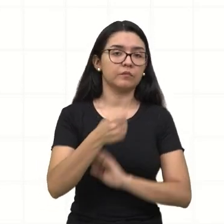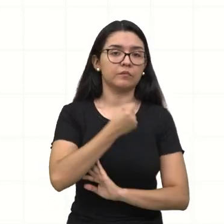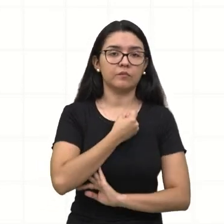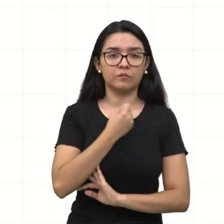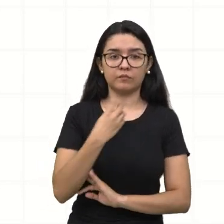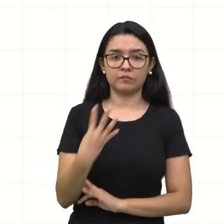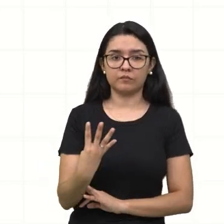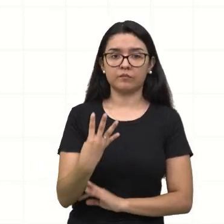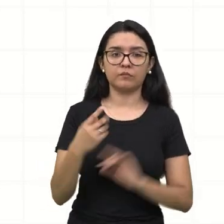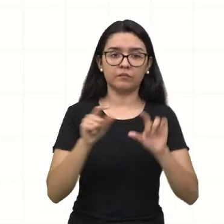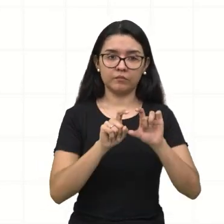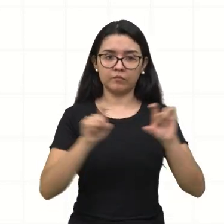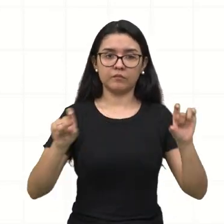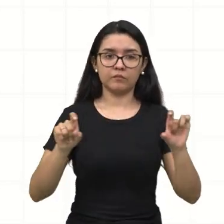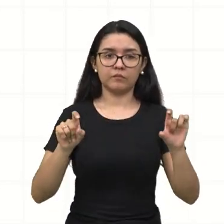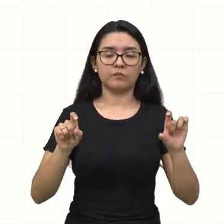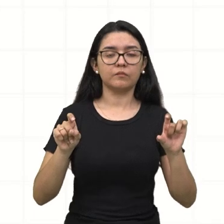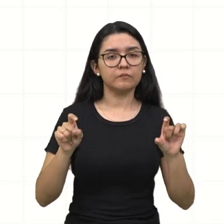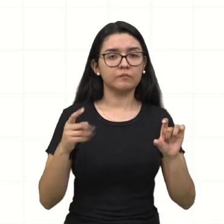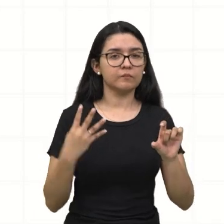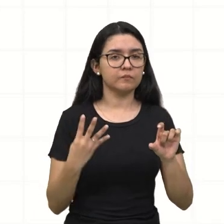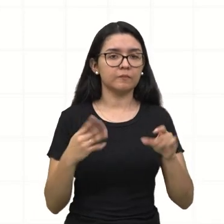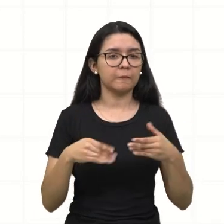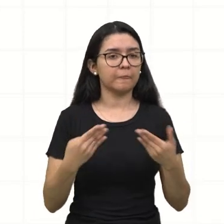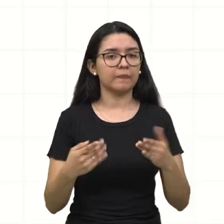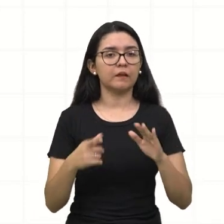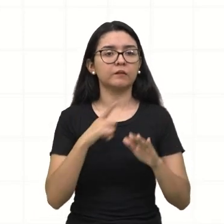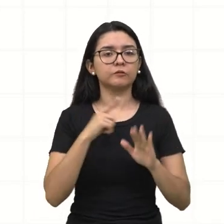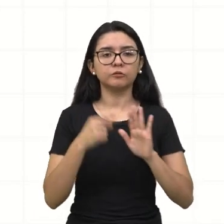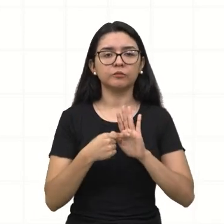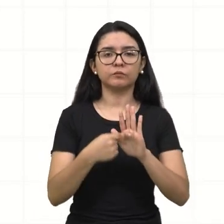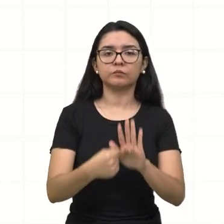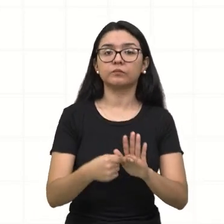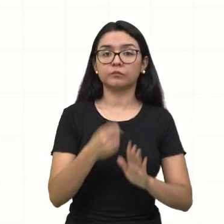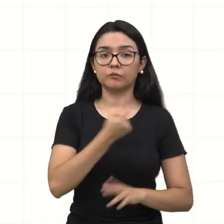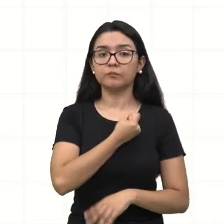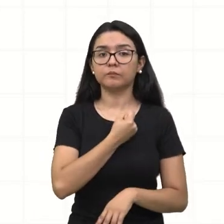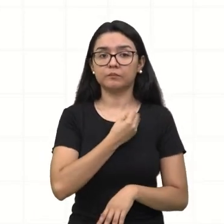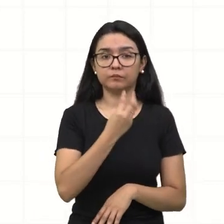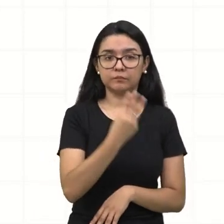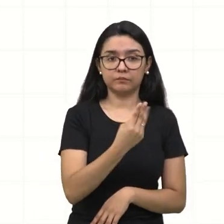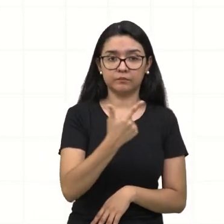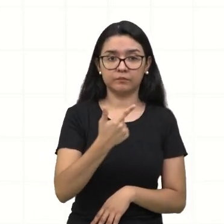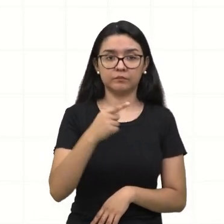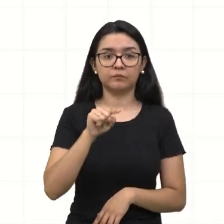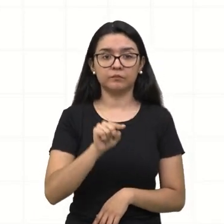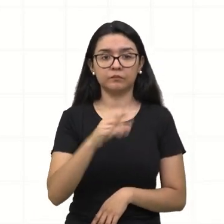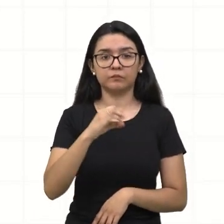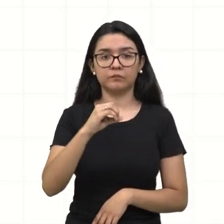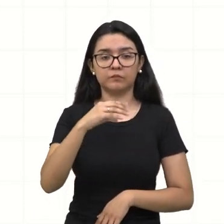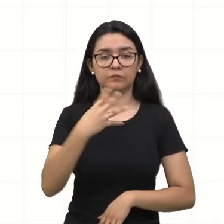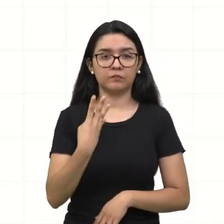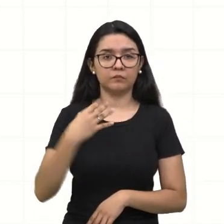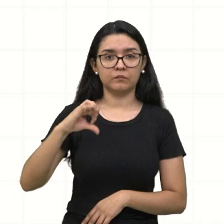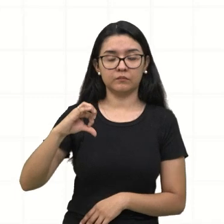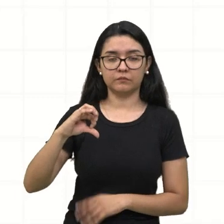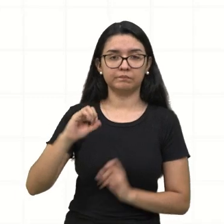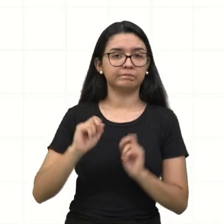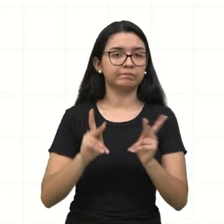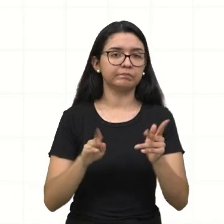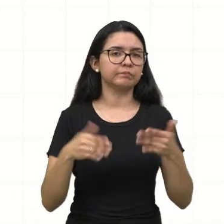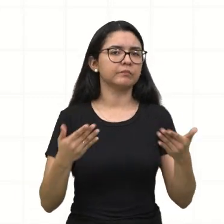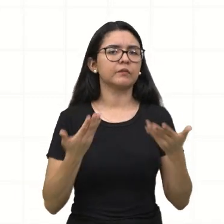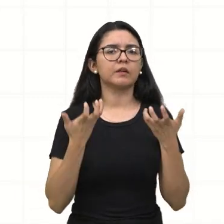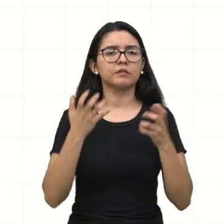do algarismo 4? Então nós temos o número dado, né? Que foi 32.049. Ele